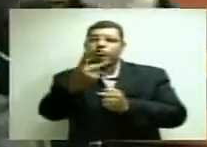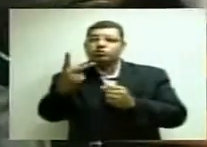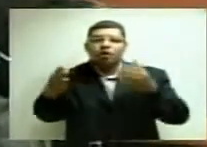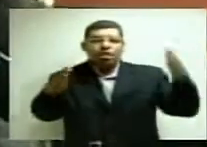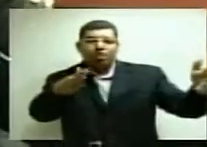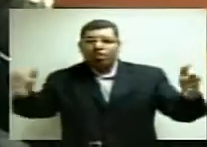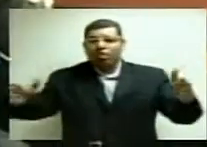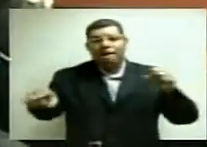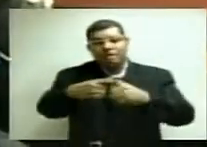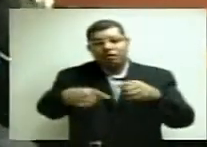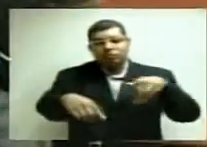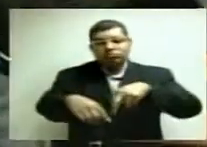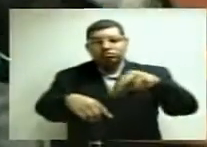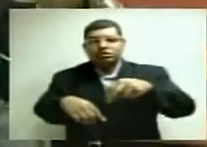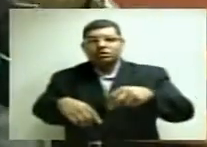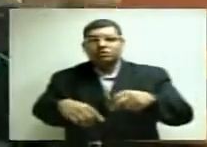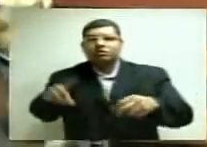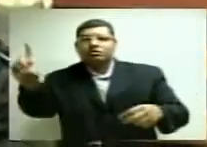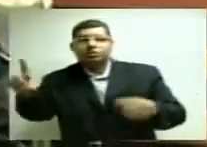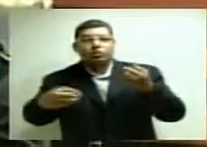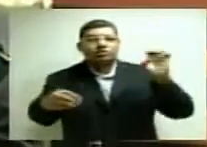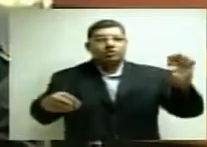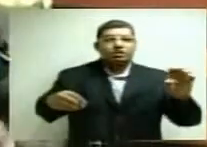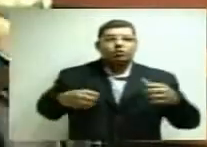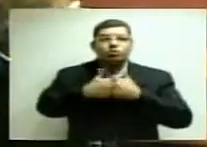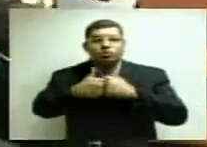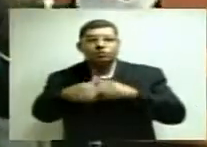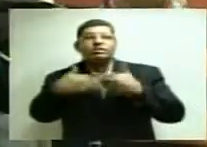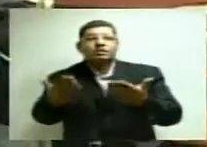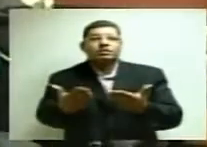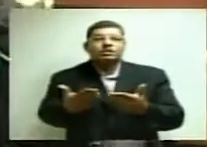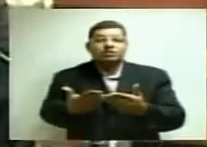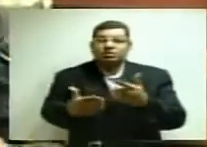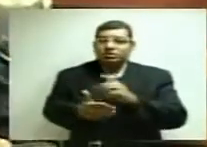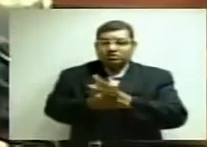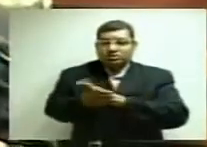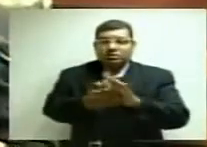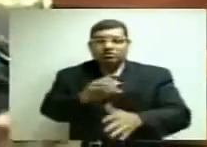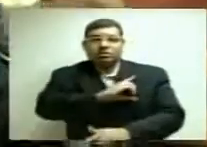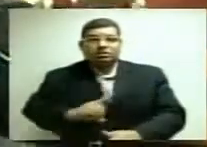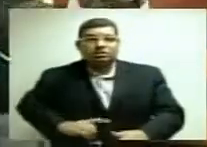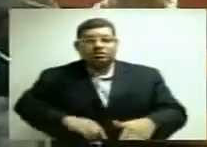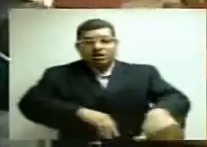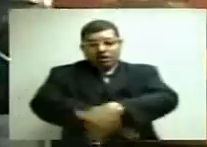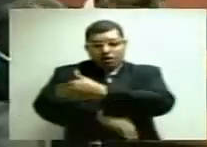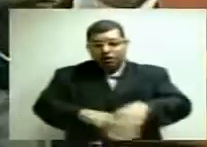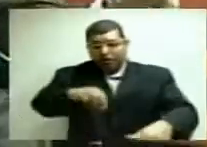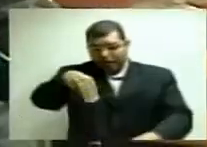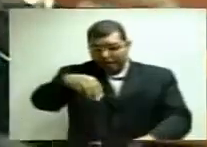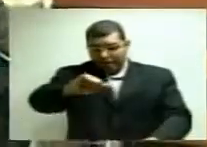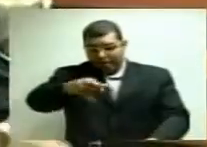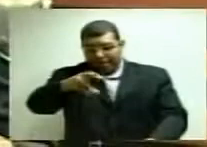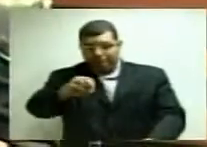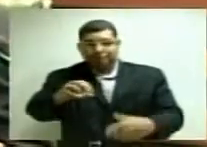faixas, porque o ônibus anda tanto na faixa da direita quanto na faixa da esquerda. E se isso não bastasse, deputado Marcelo, a Rua Major Gabriel, que não